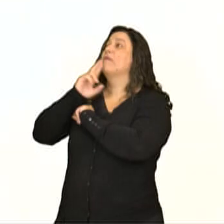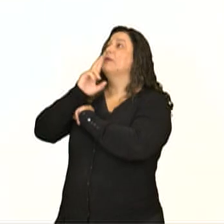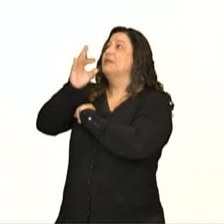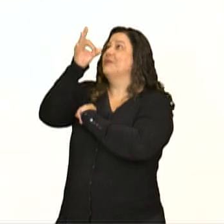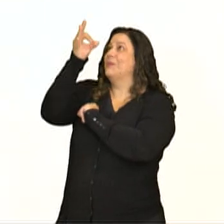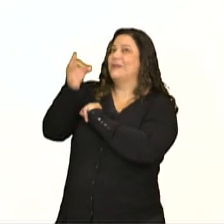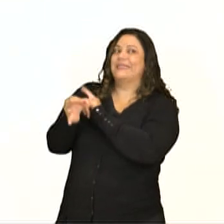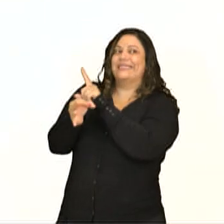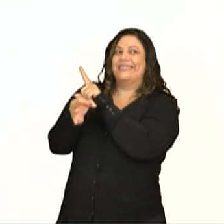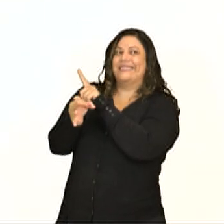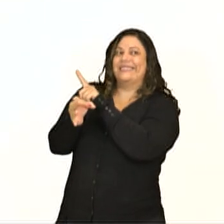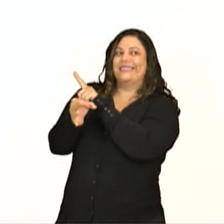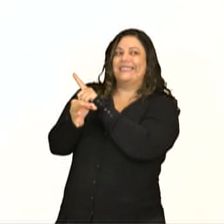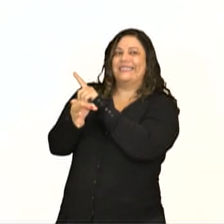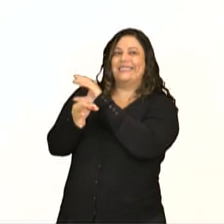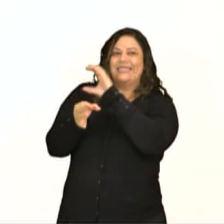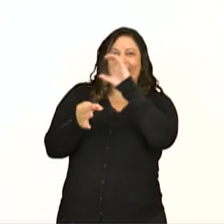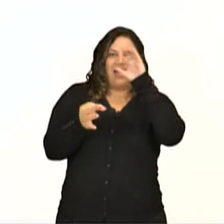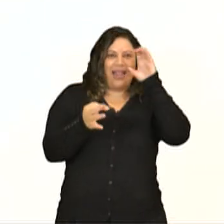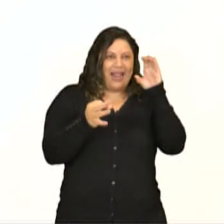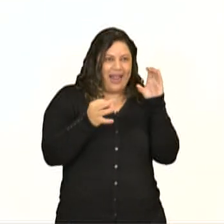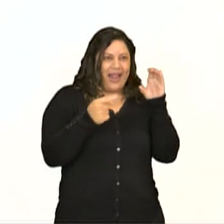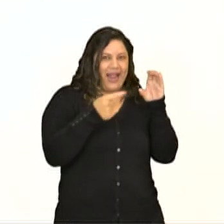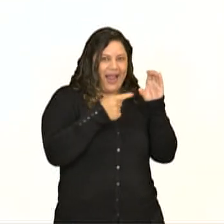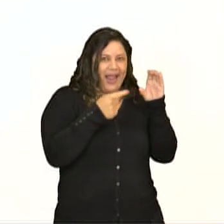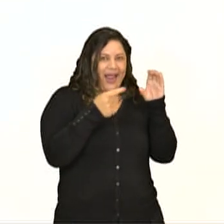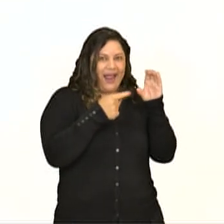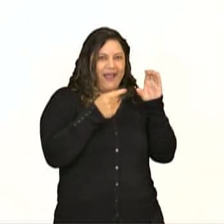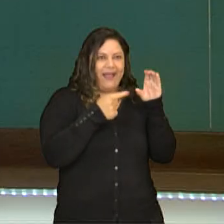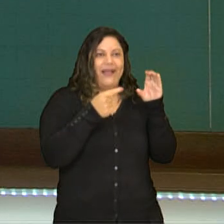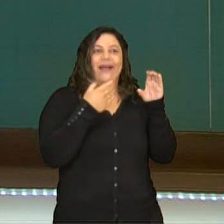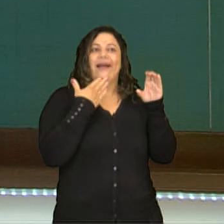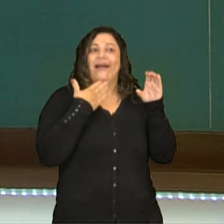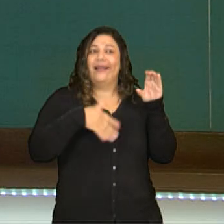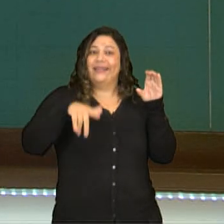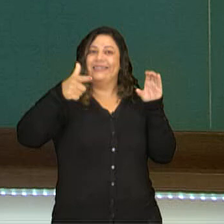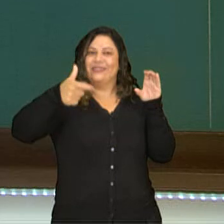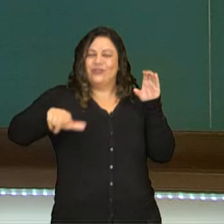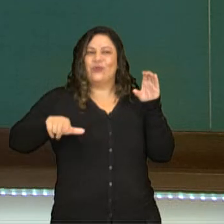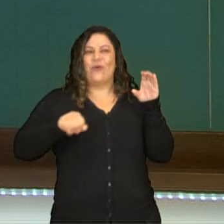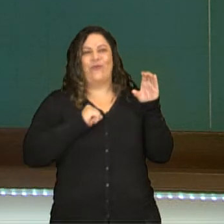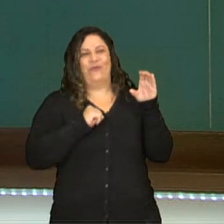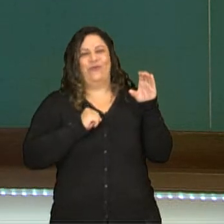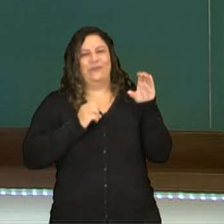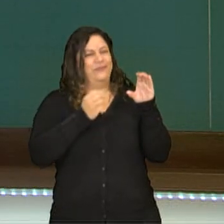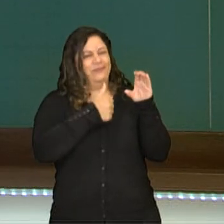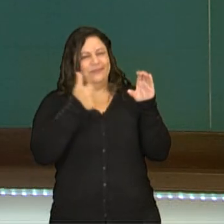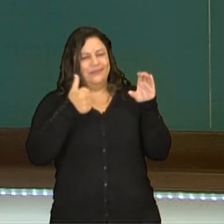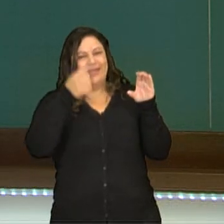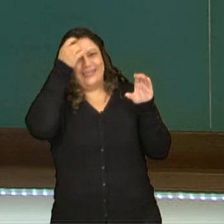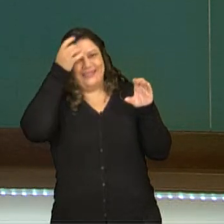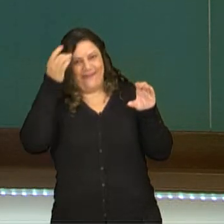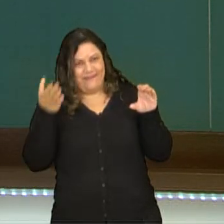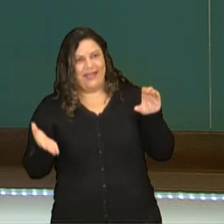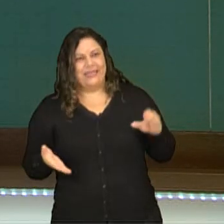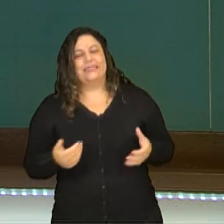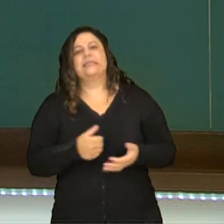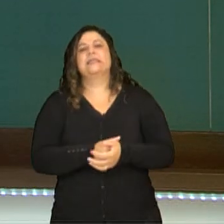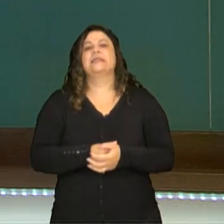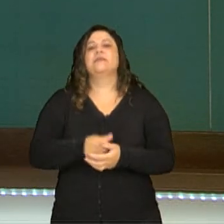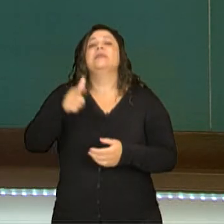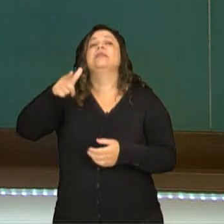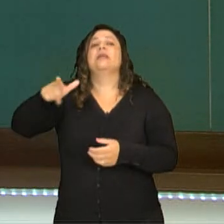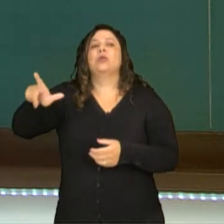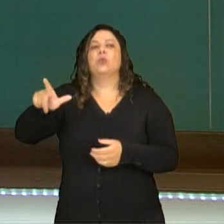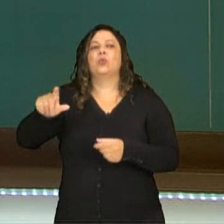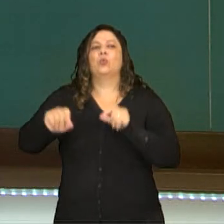Letra C de novo, olha lá, tá bom? Essa ficou fácil, né, gente? Mas eu tenho mais umas vantagens para contar para